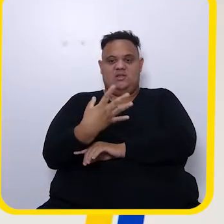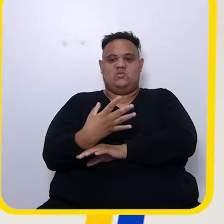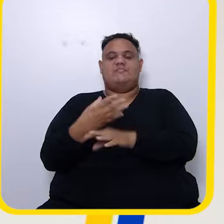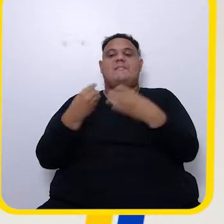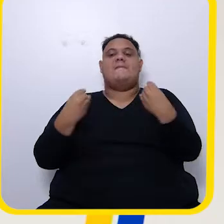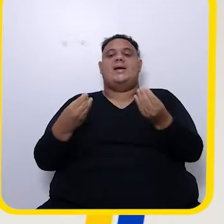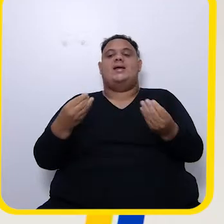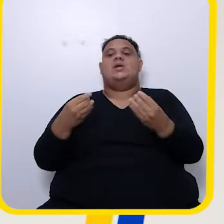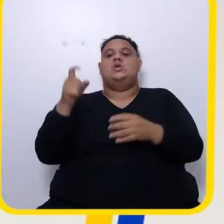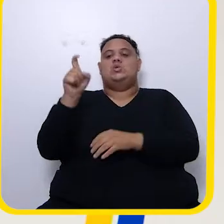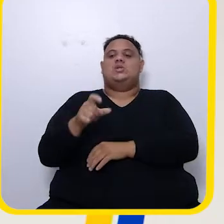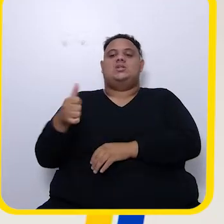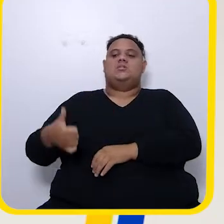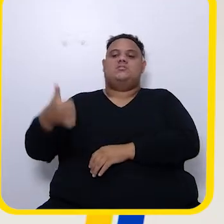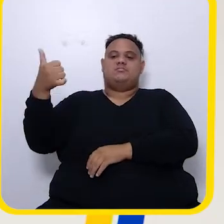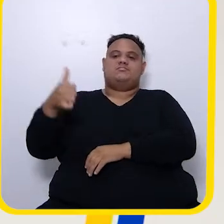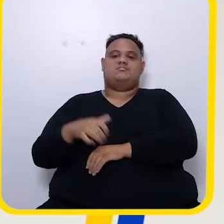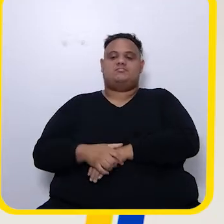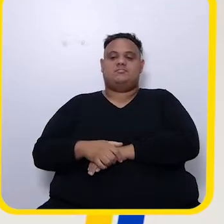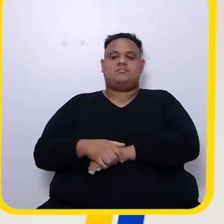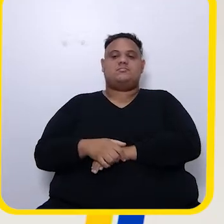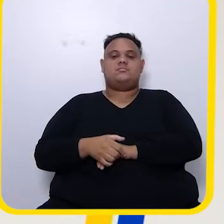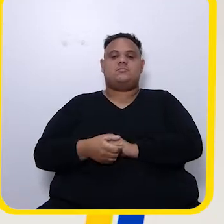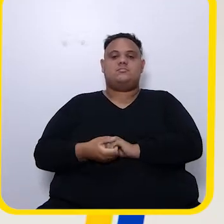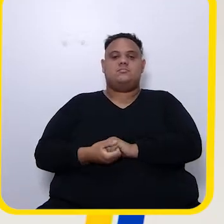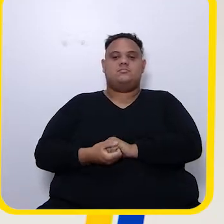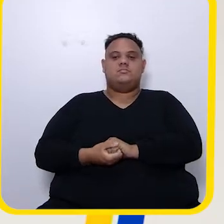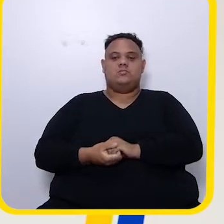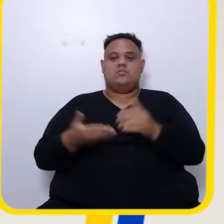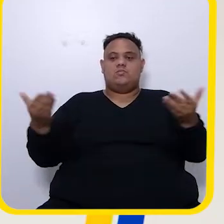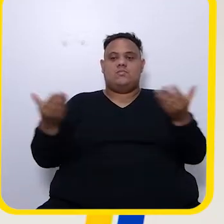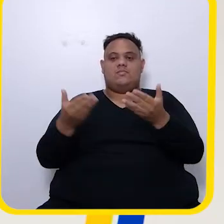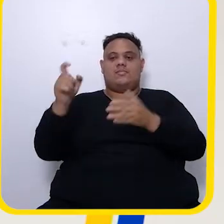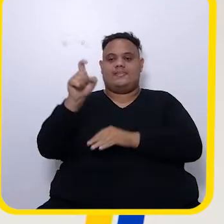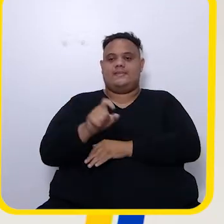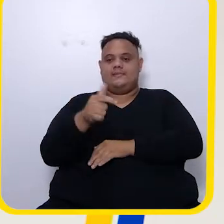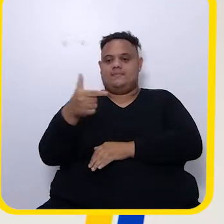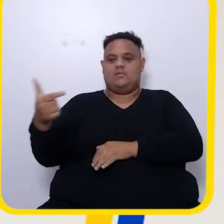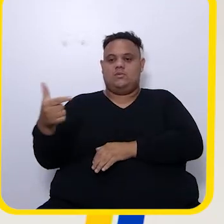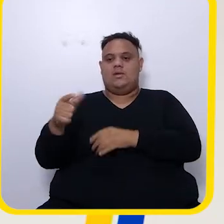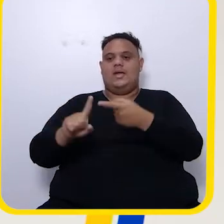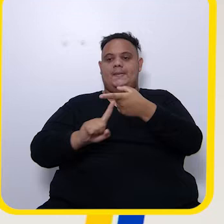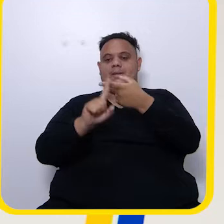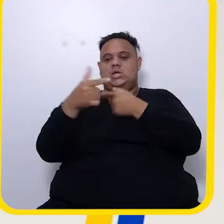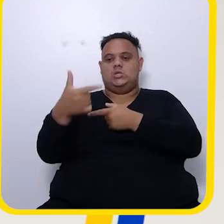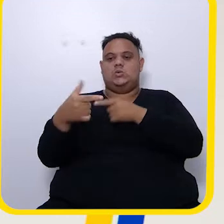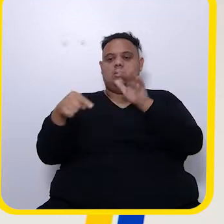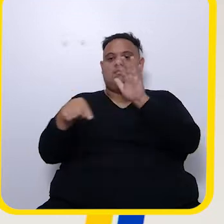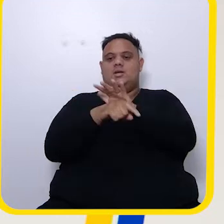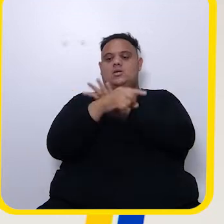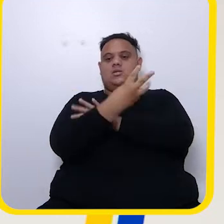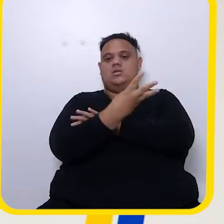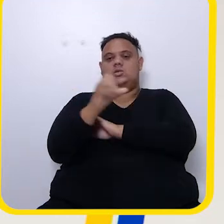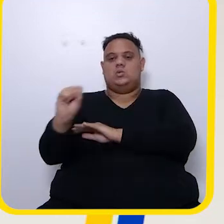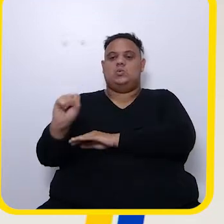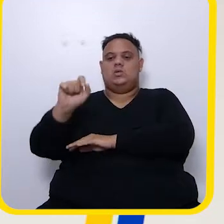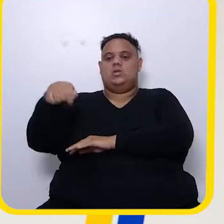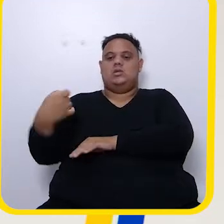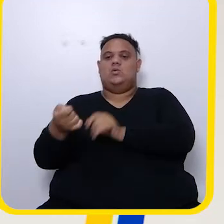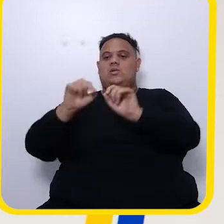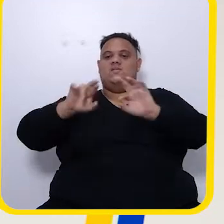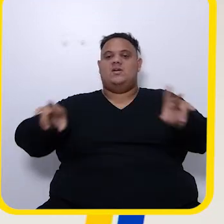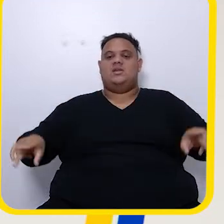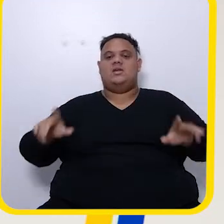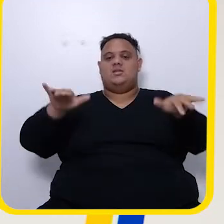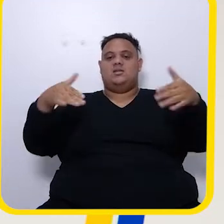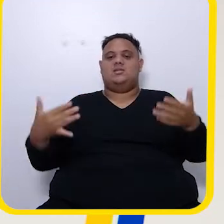para o x1, para o x, né? Agora, no x2, eu tenho, ó, mais 2 e menos 38. Os sinais são